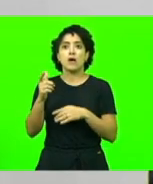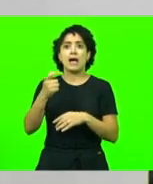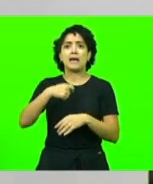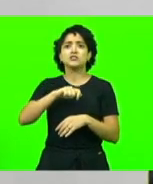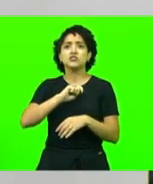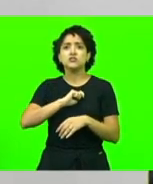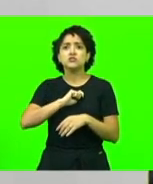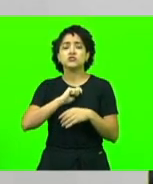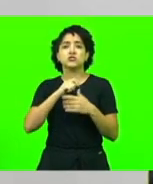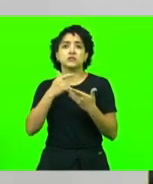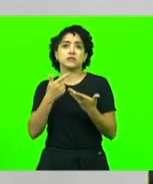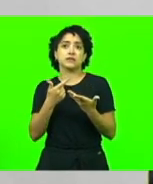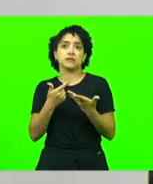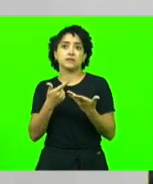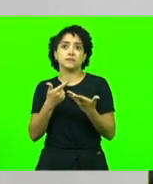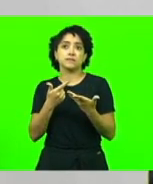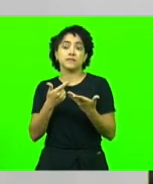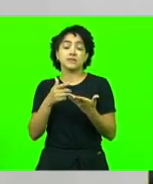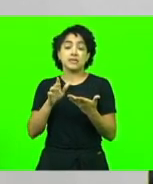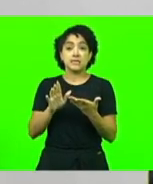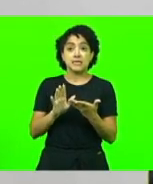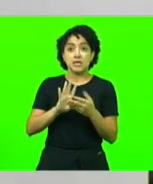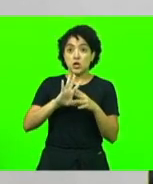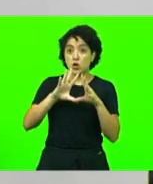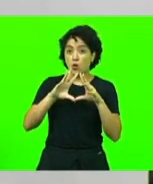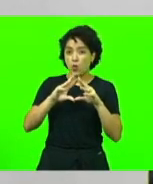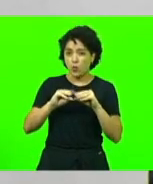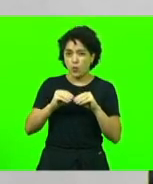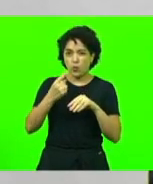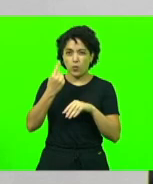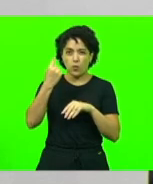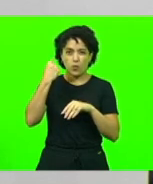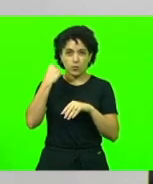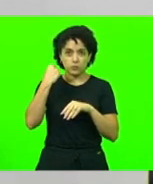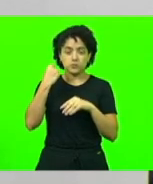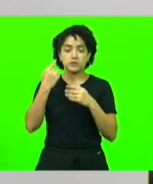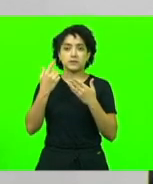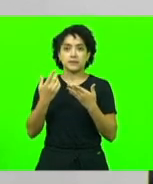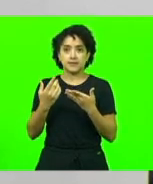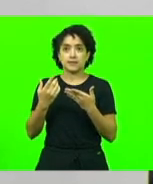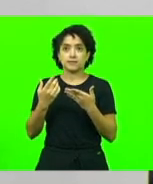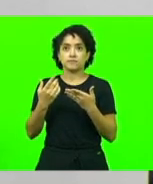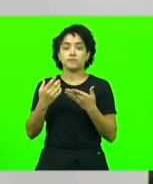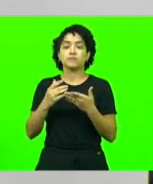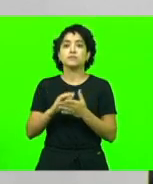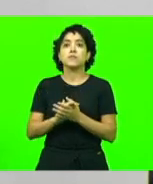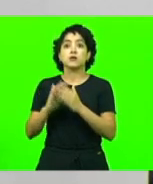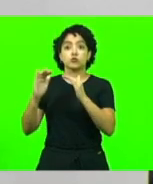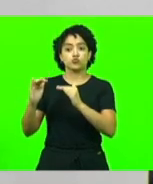Mas, na noite de ontem, a Suprema Corte,